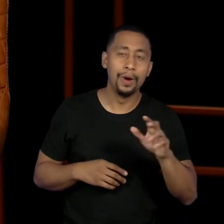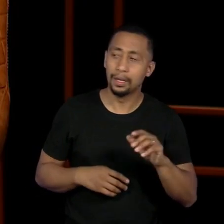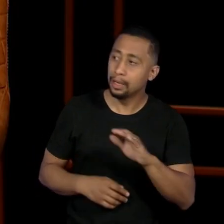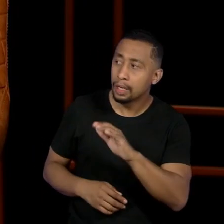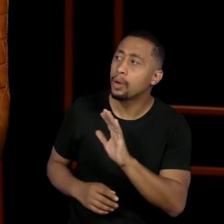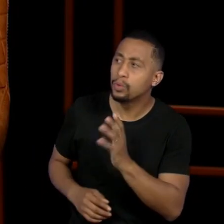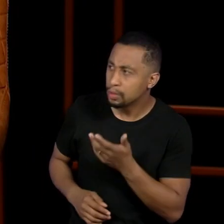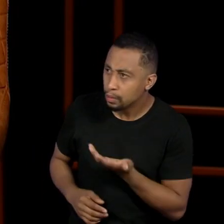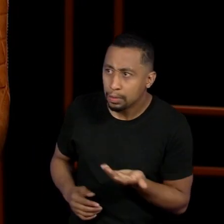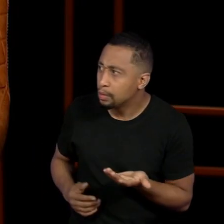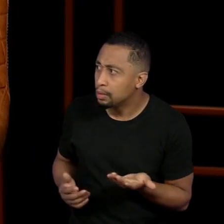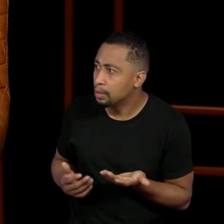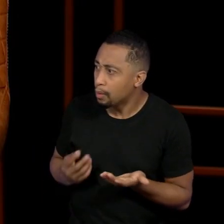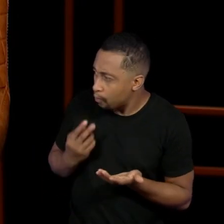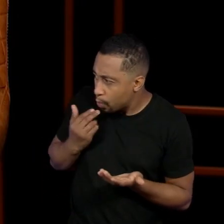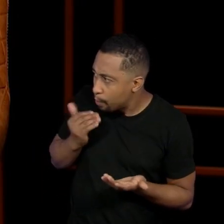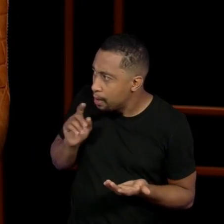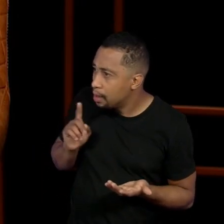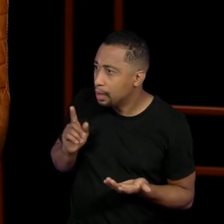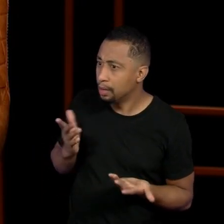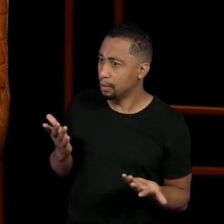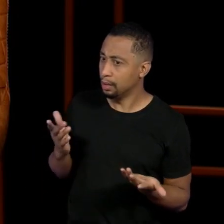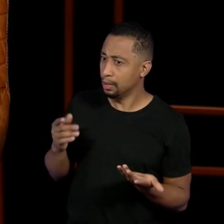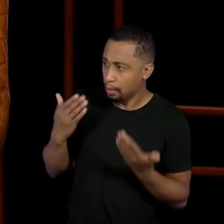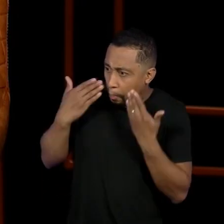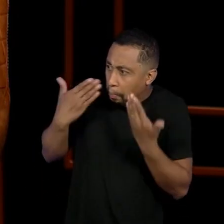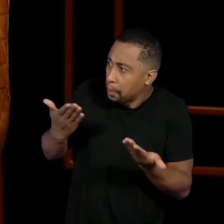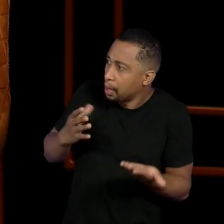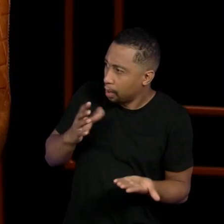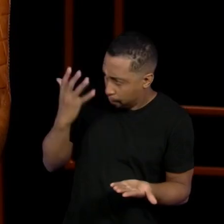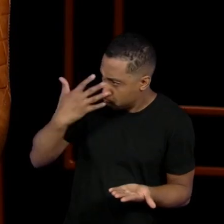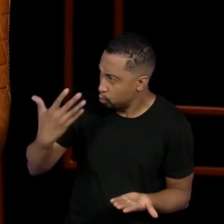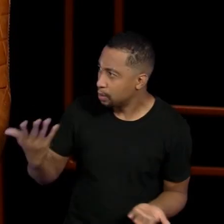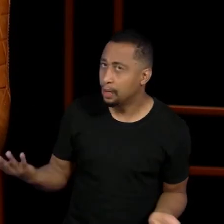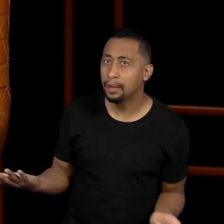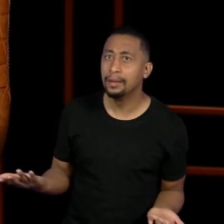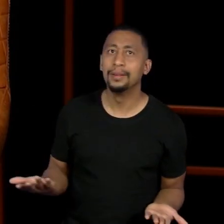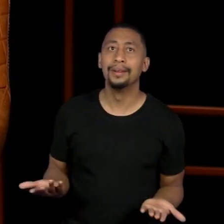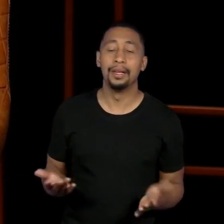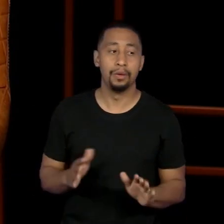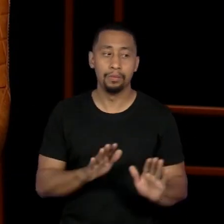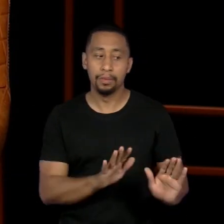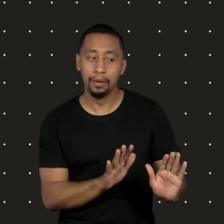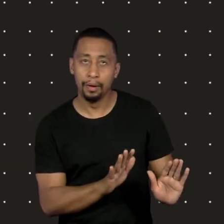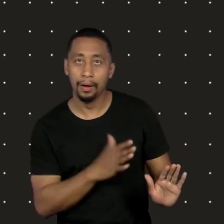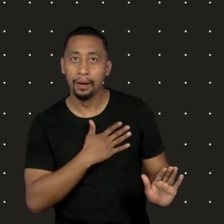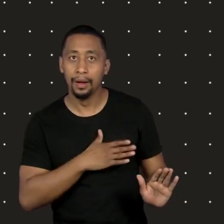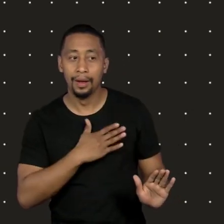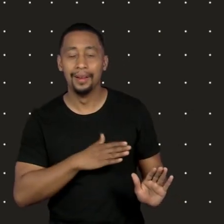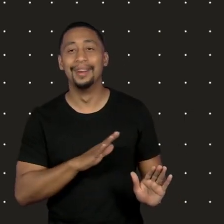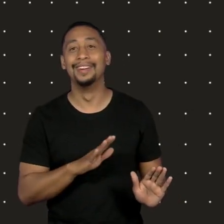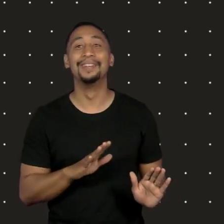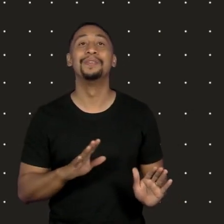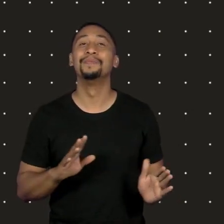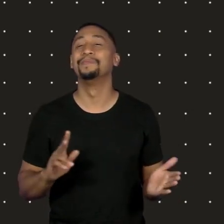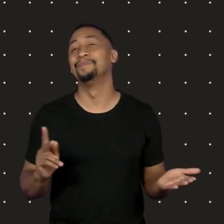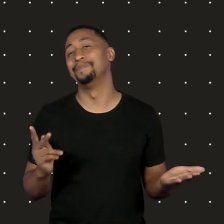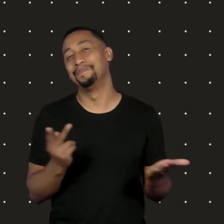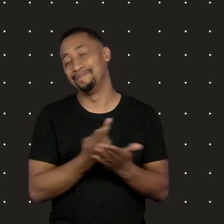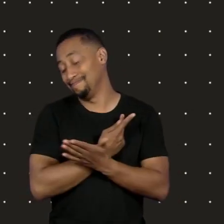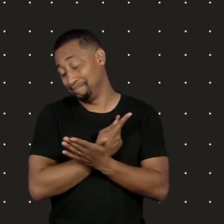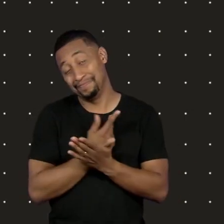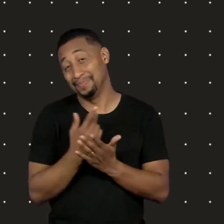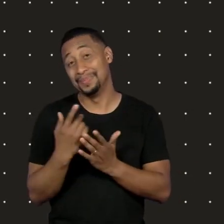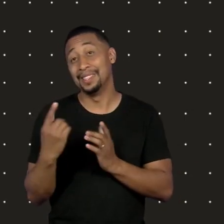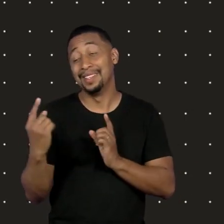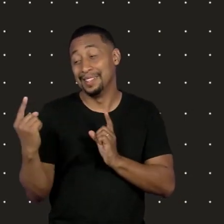não? O que é que aconteceu? Bom, era Ronaldo Bastos. Oh, maravilhoso. E